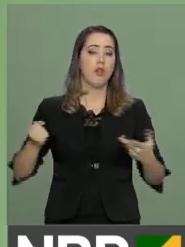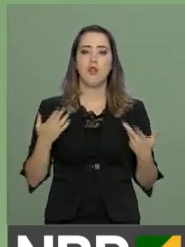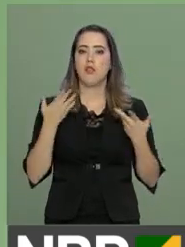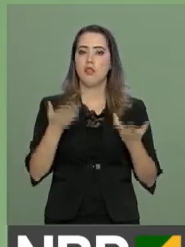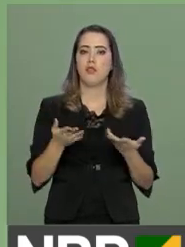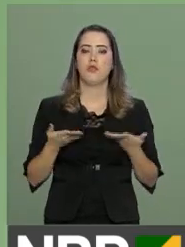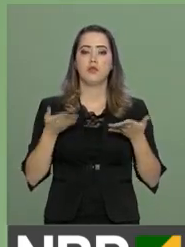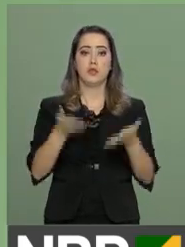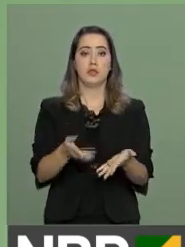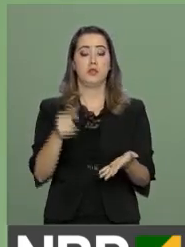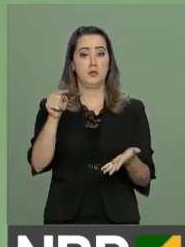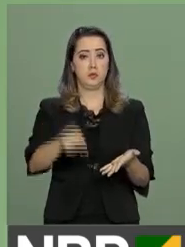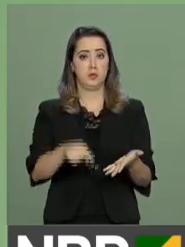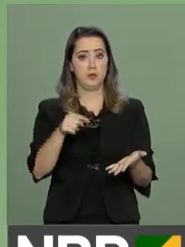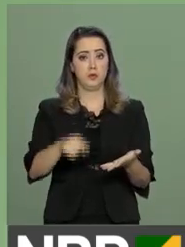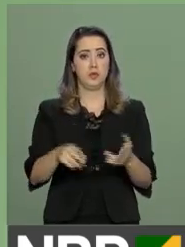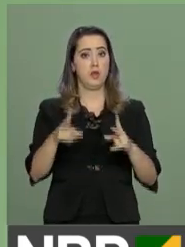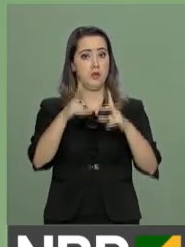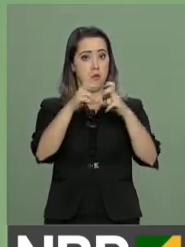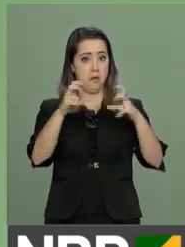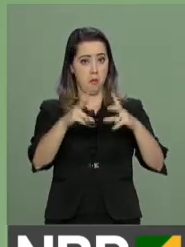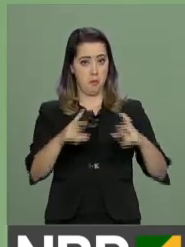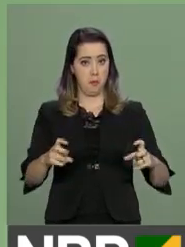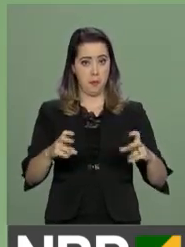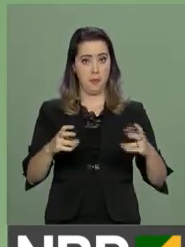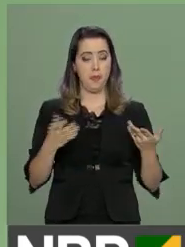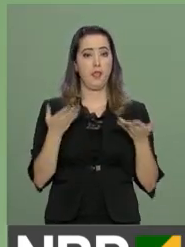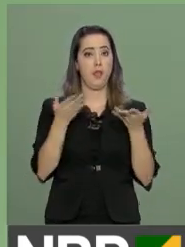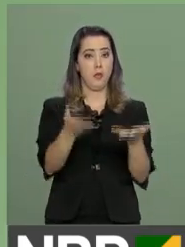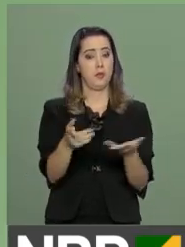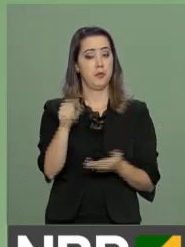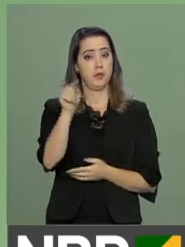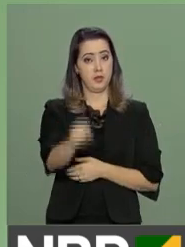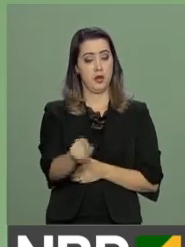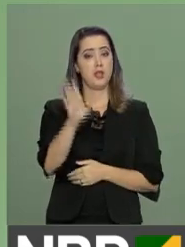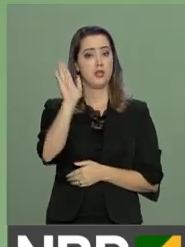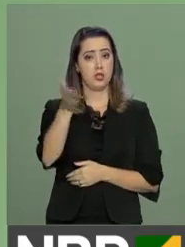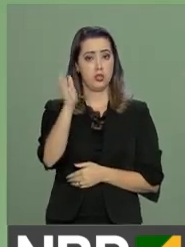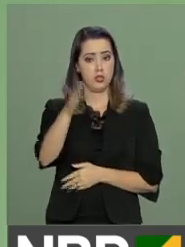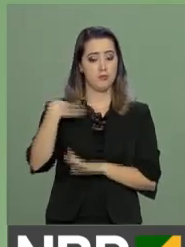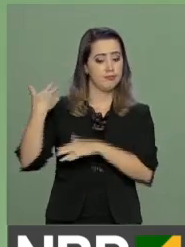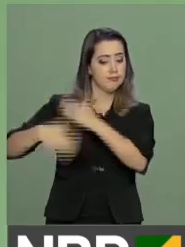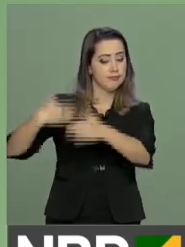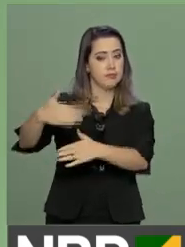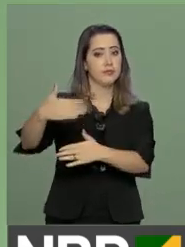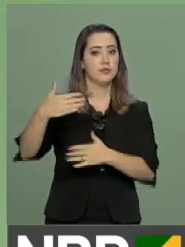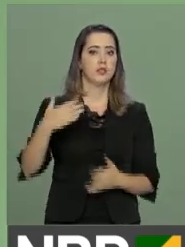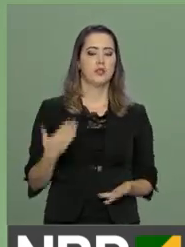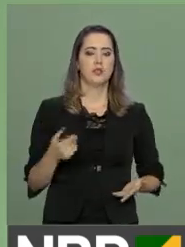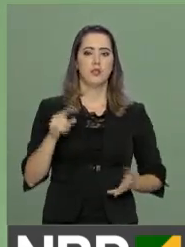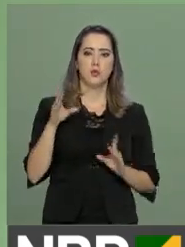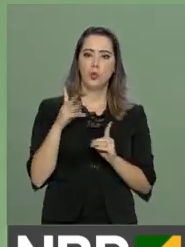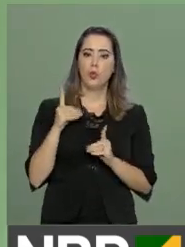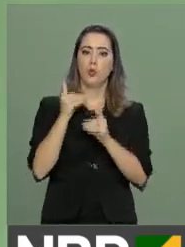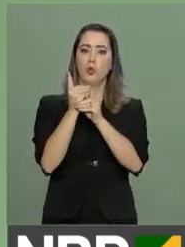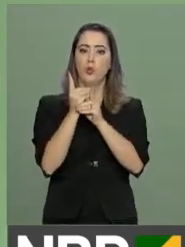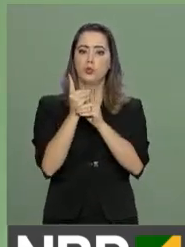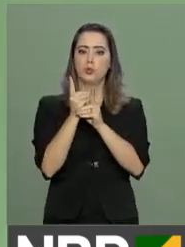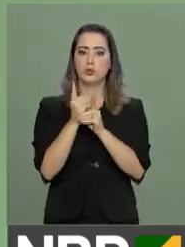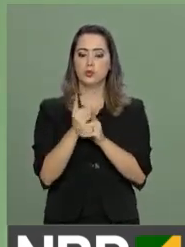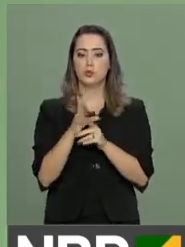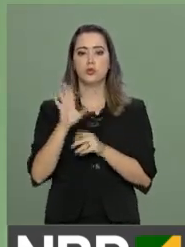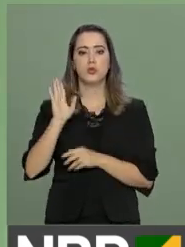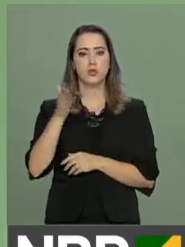aqui a Florianópolis para este já tradicionalíssimo encontro